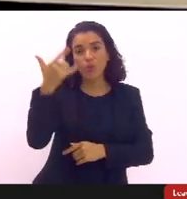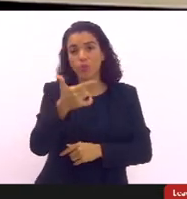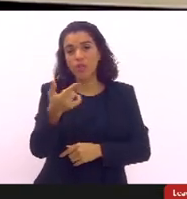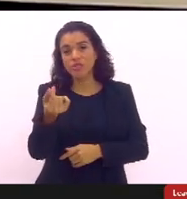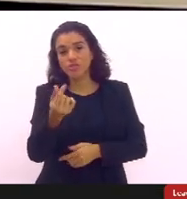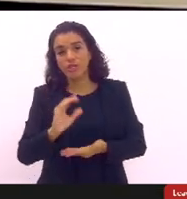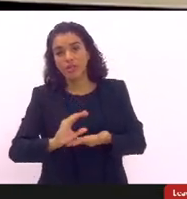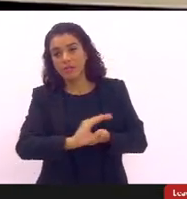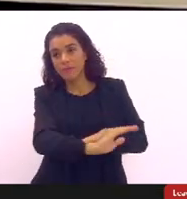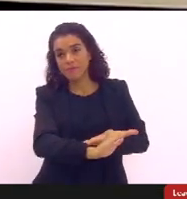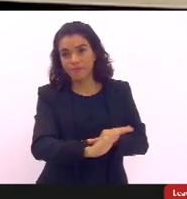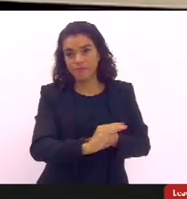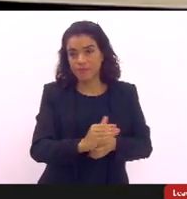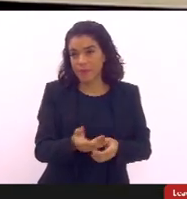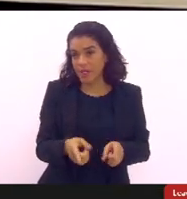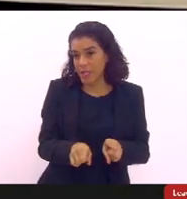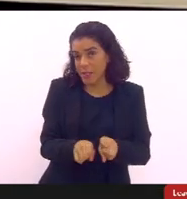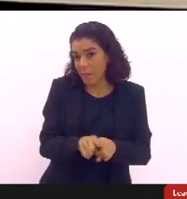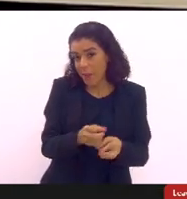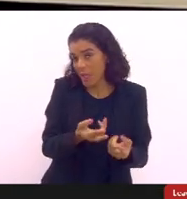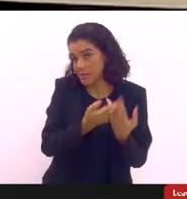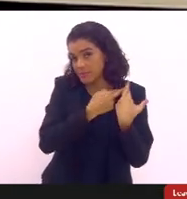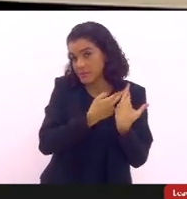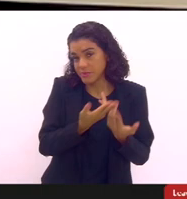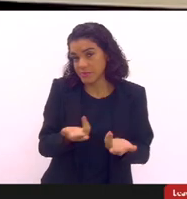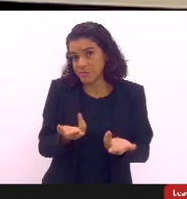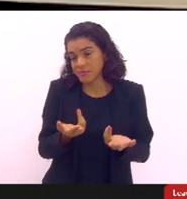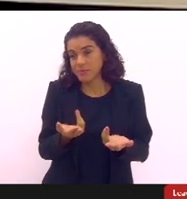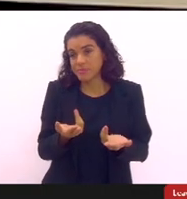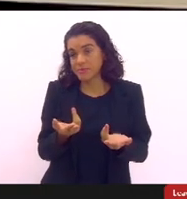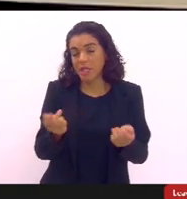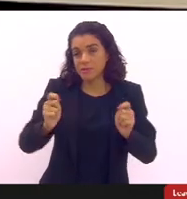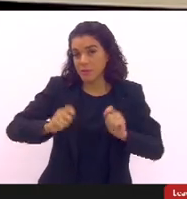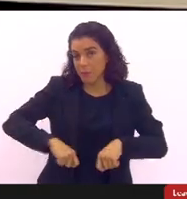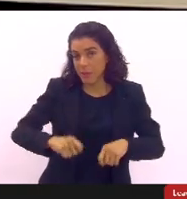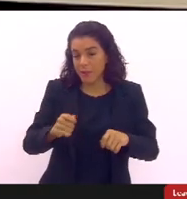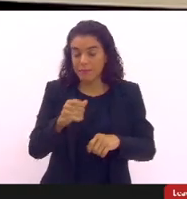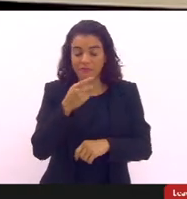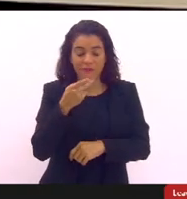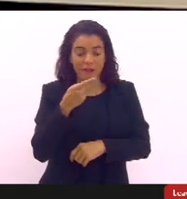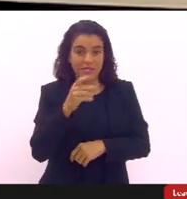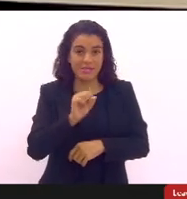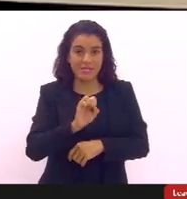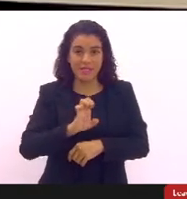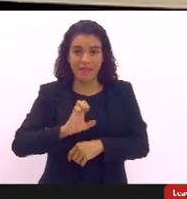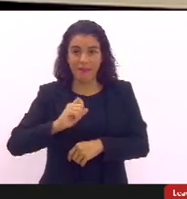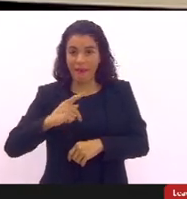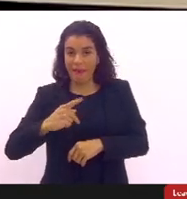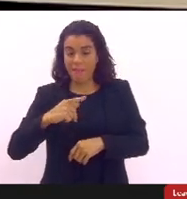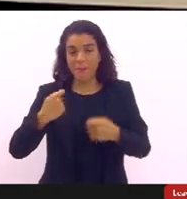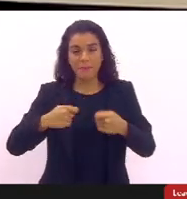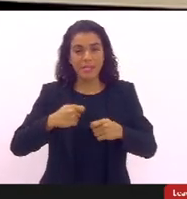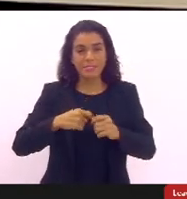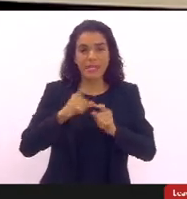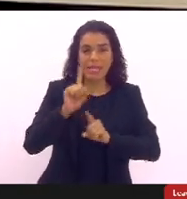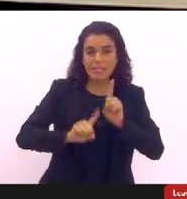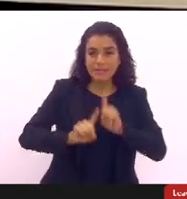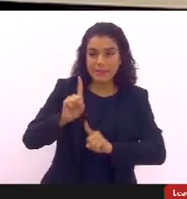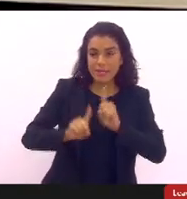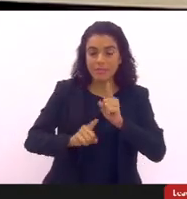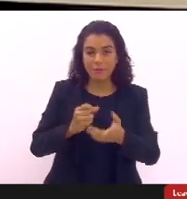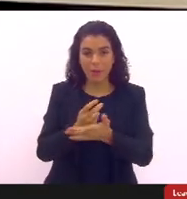Então, e as competências. Né? Então, dizer que a SEAP tem que abrir um processo licitatório para